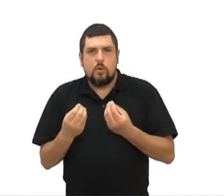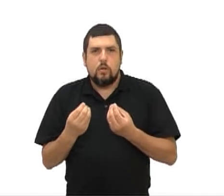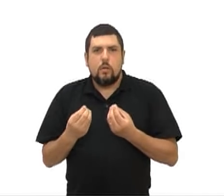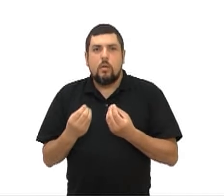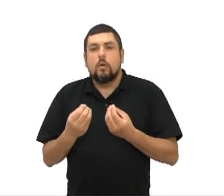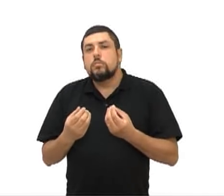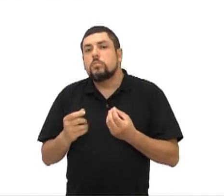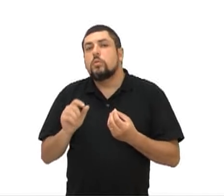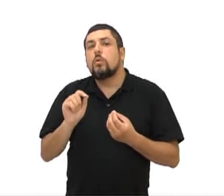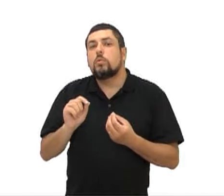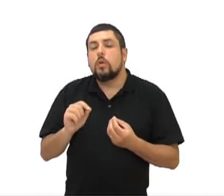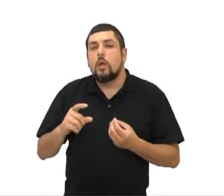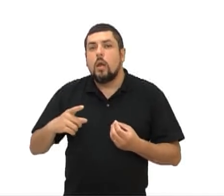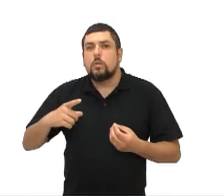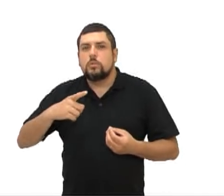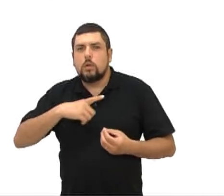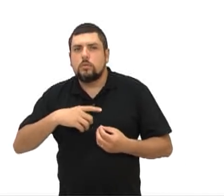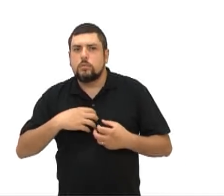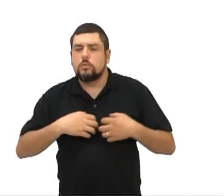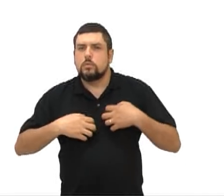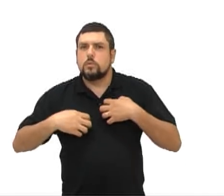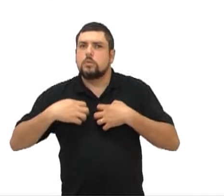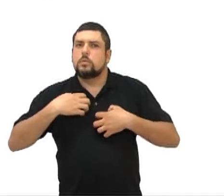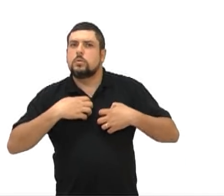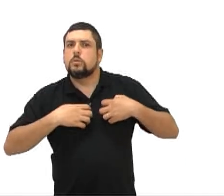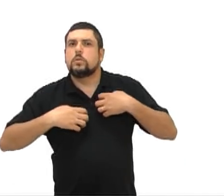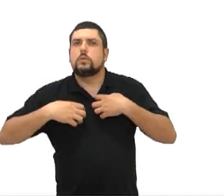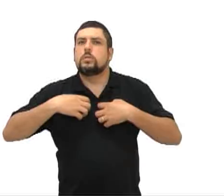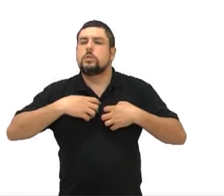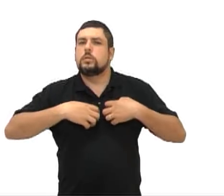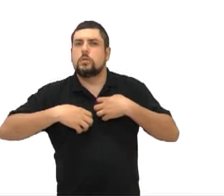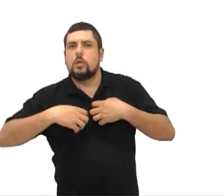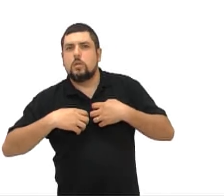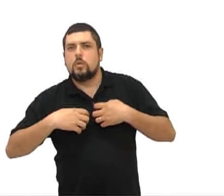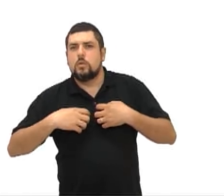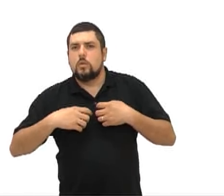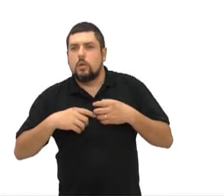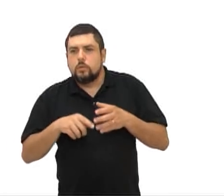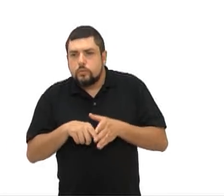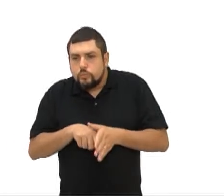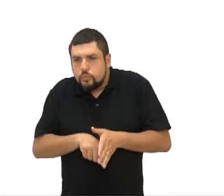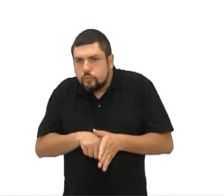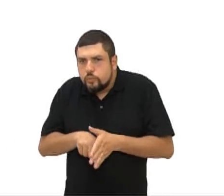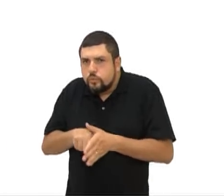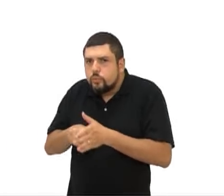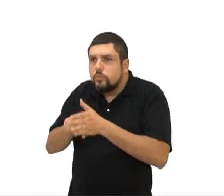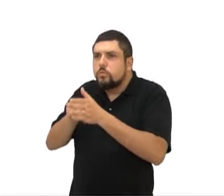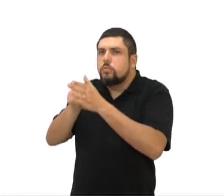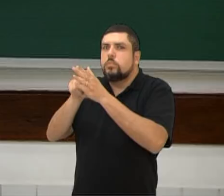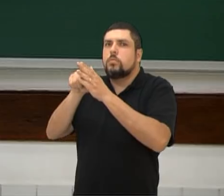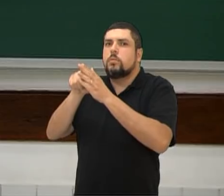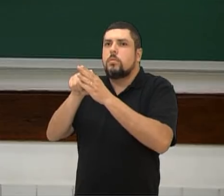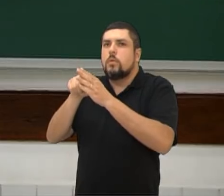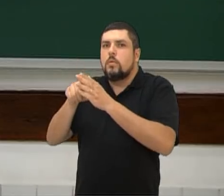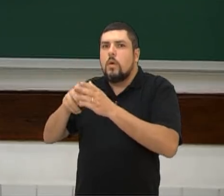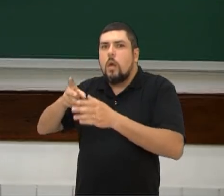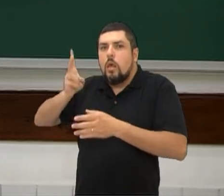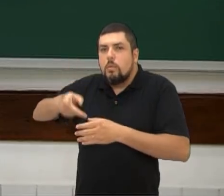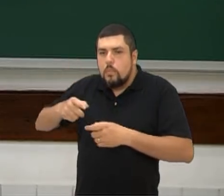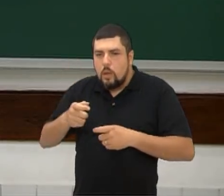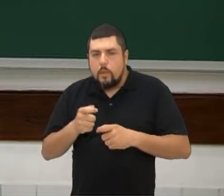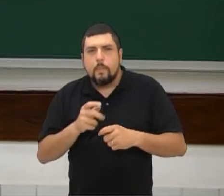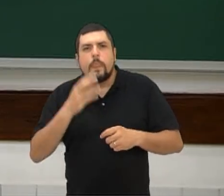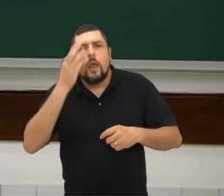que existe o temor de que a médica, ao consultar os olhos da paciente, utilize o martelo. Sabe